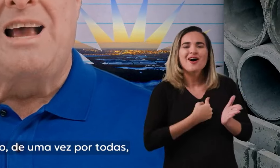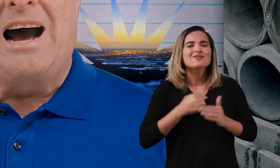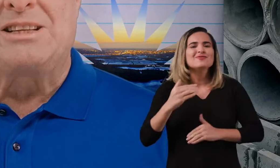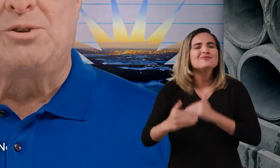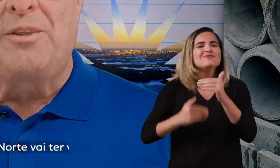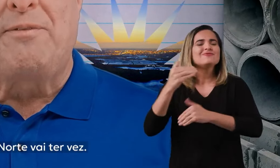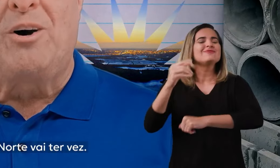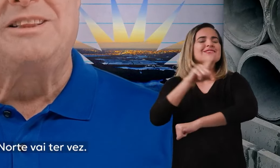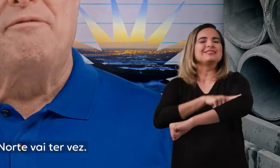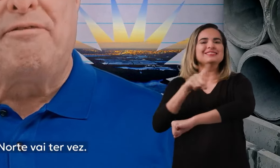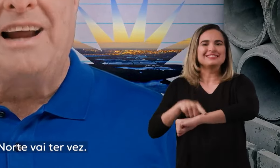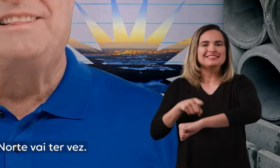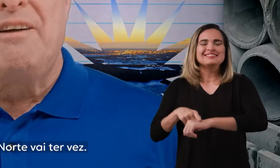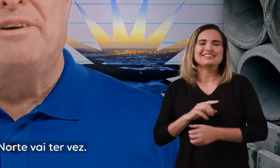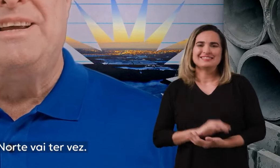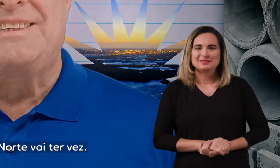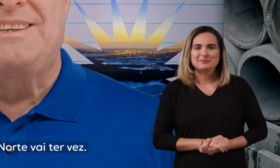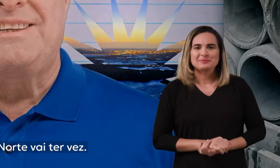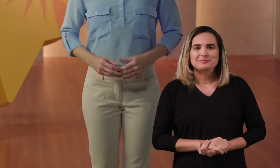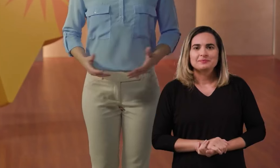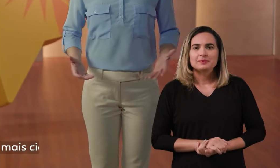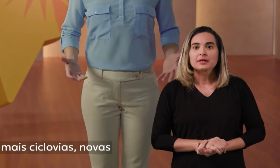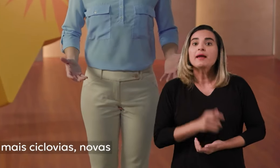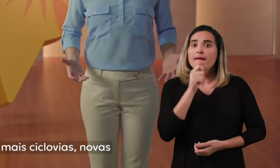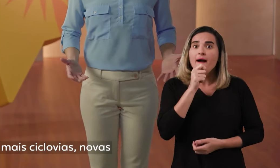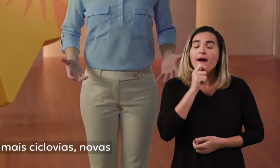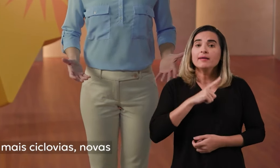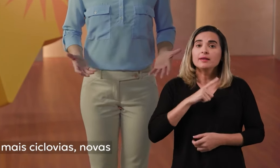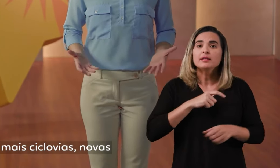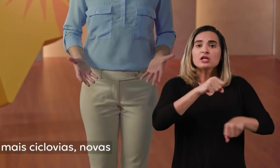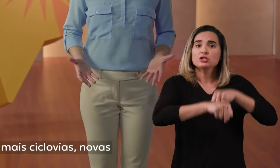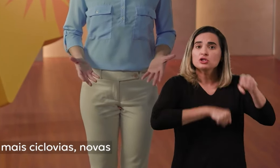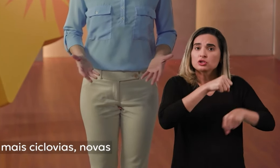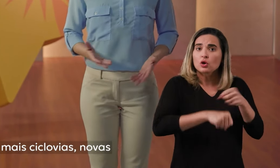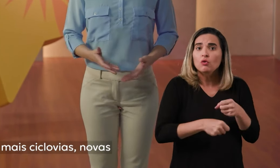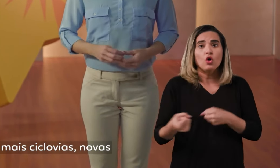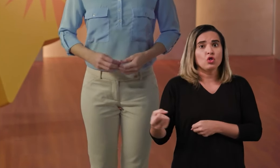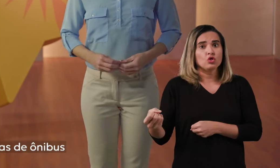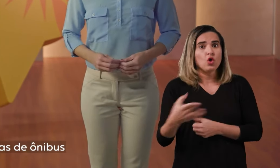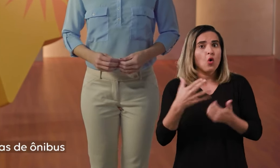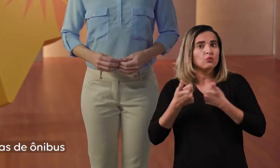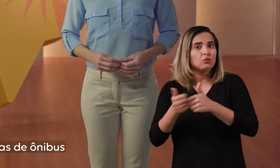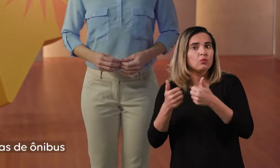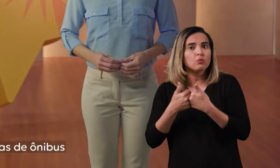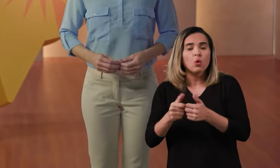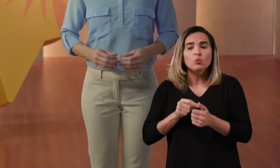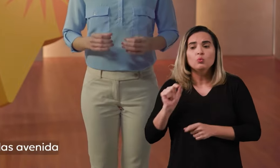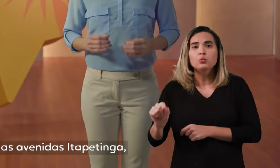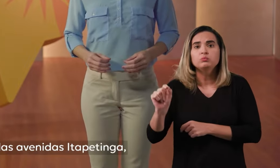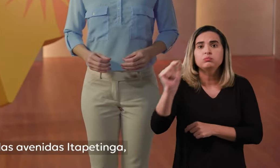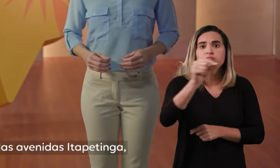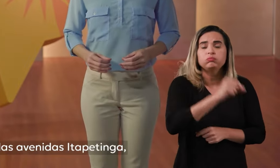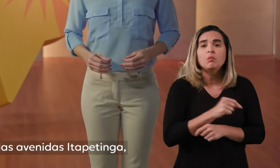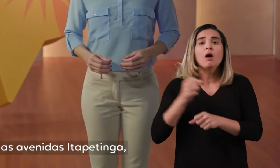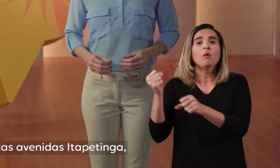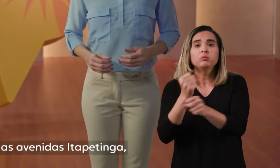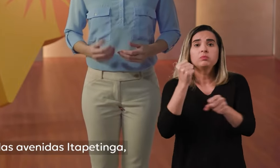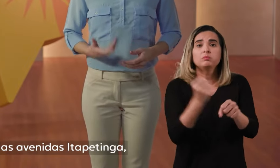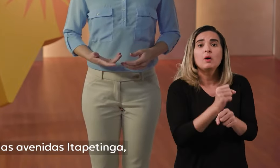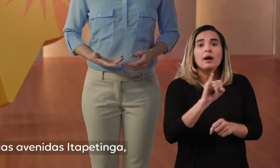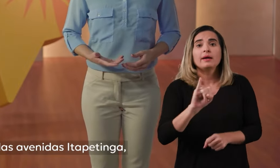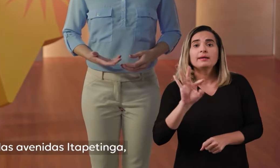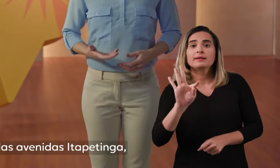todas, a Zona Norte vai ter vez. E ainda tem mais ciclovias, novas linhas de ônibus e as reformas das